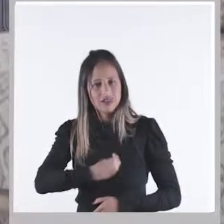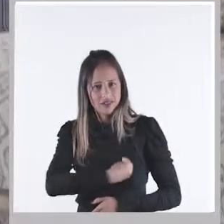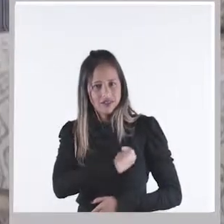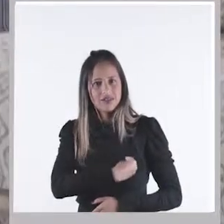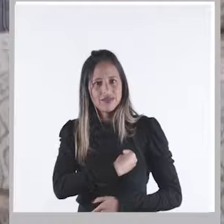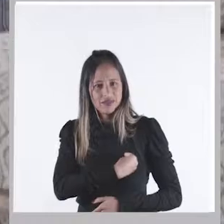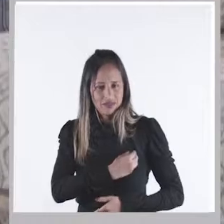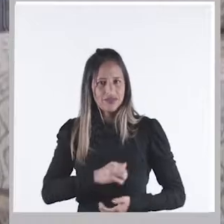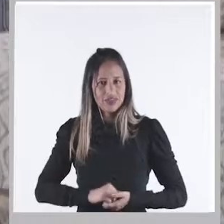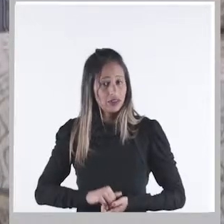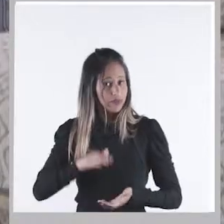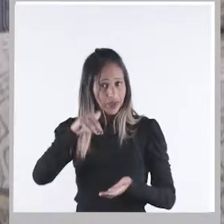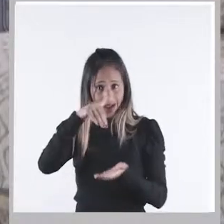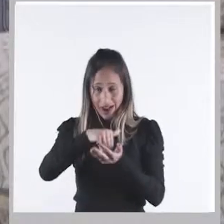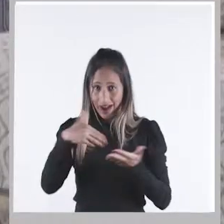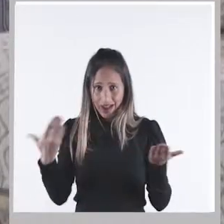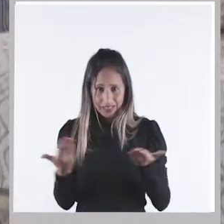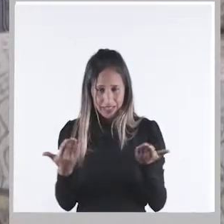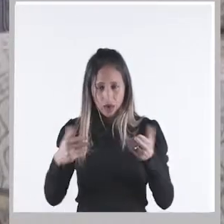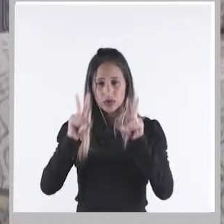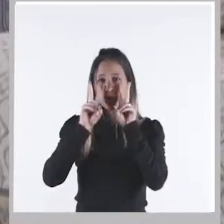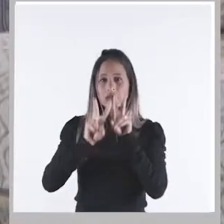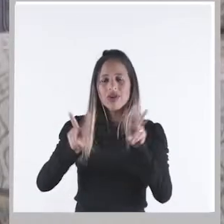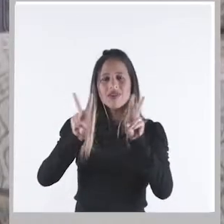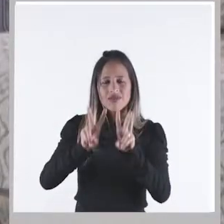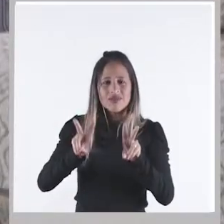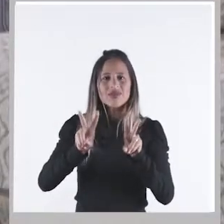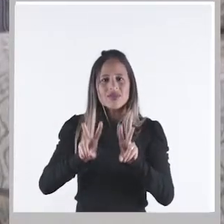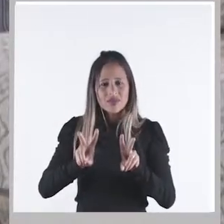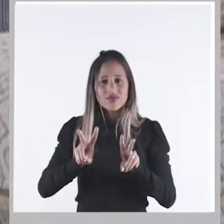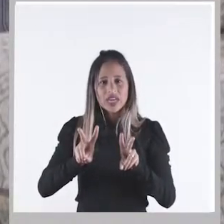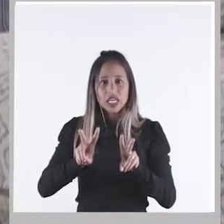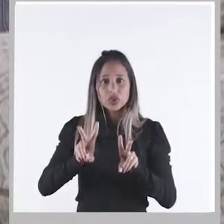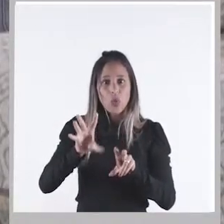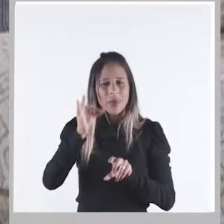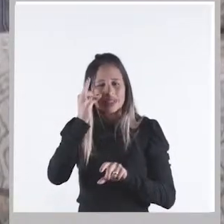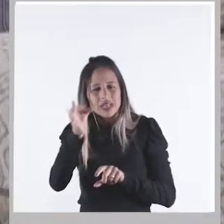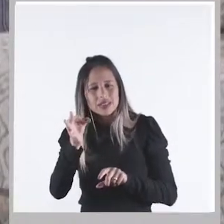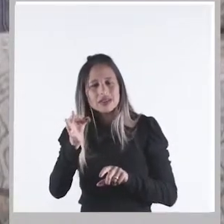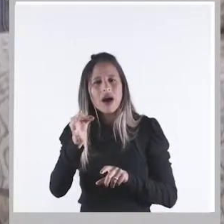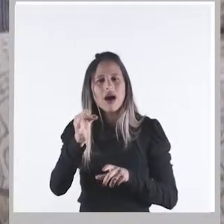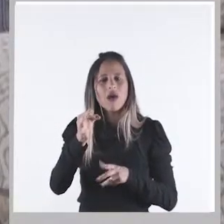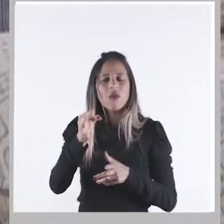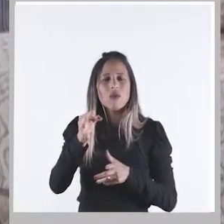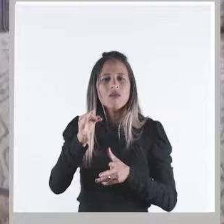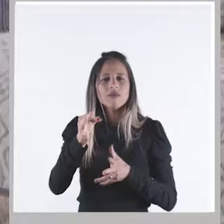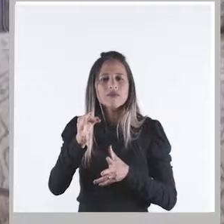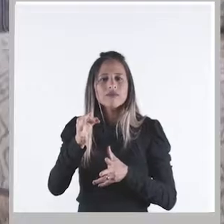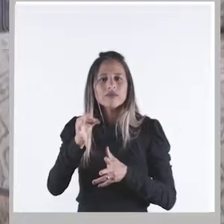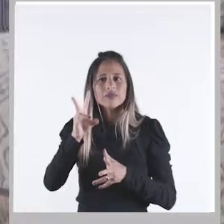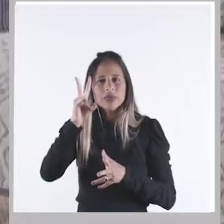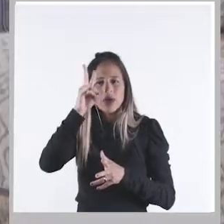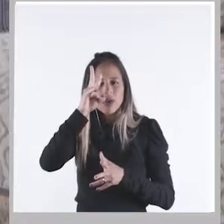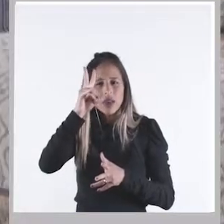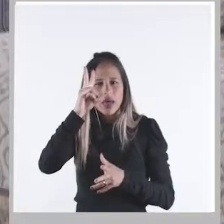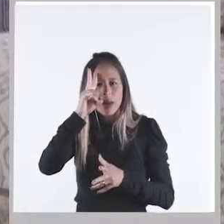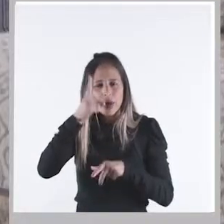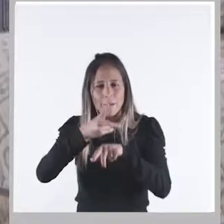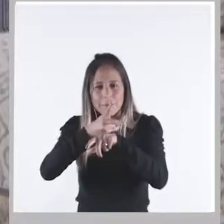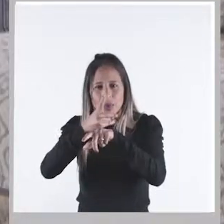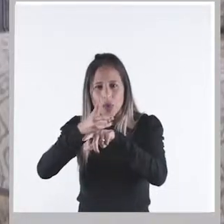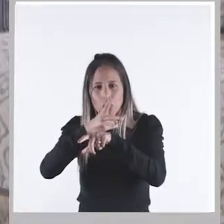né? E até hoje, assim, quando eu me vejo diante de alguma decisão que eu preciso tomar, eu